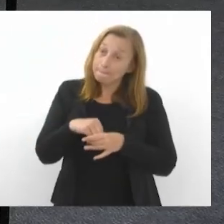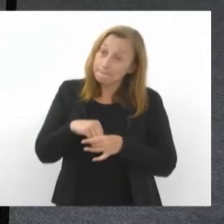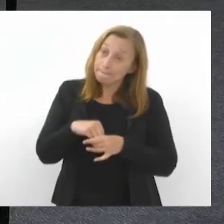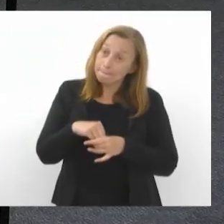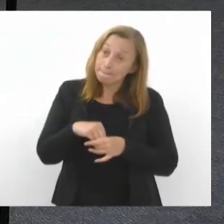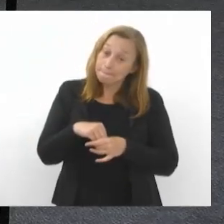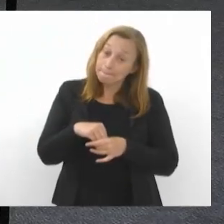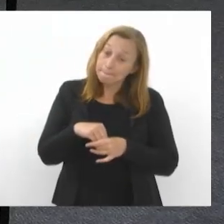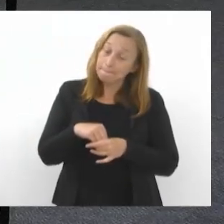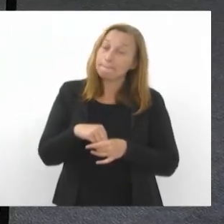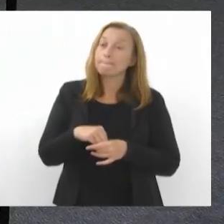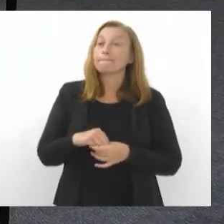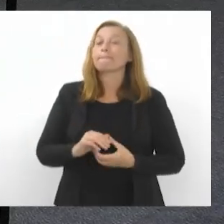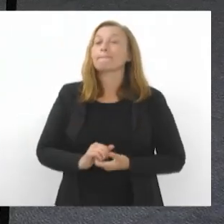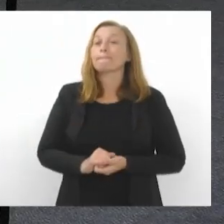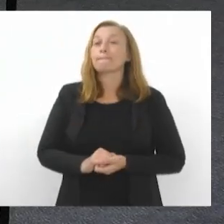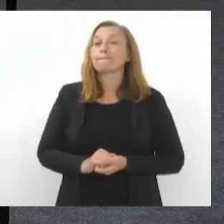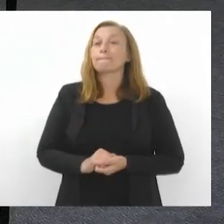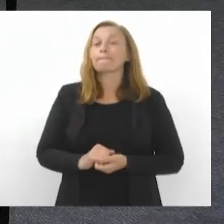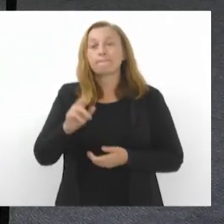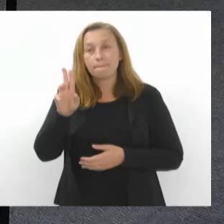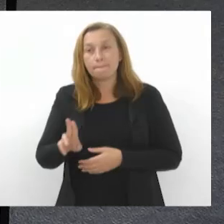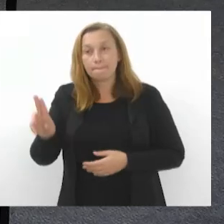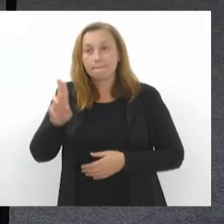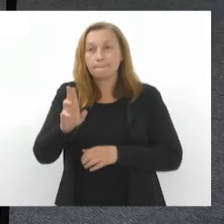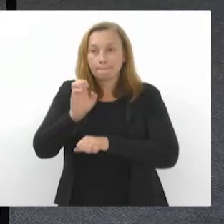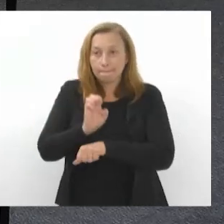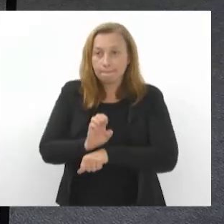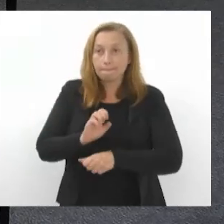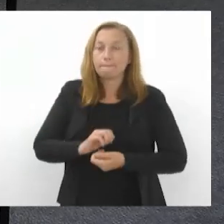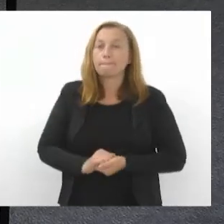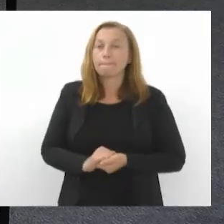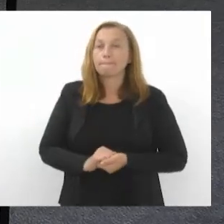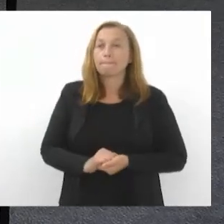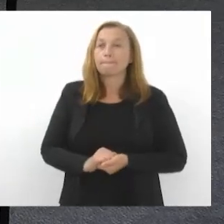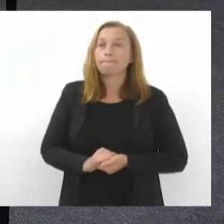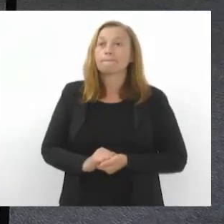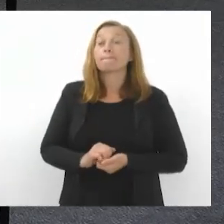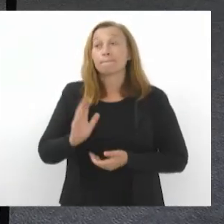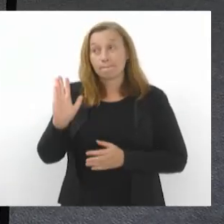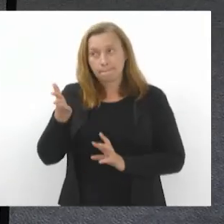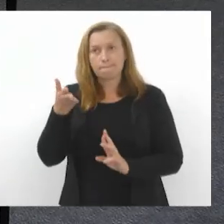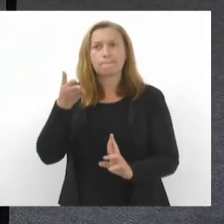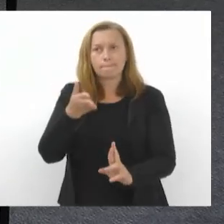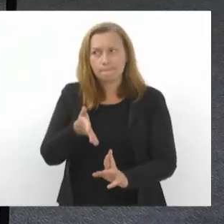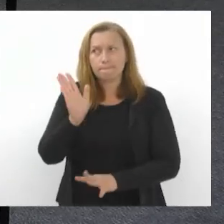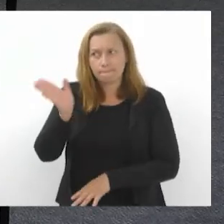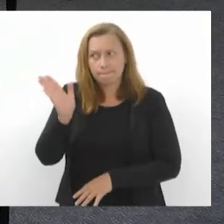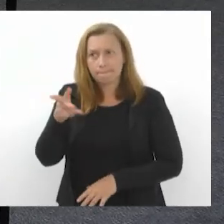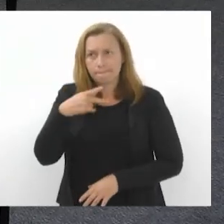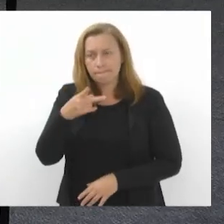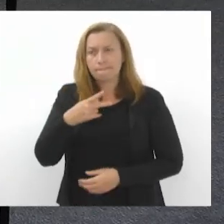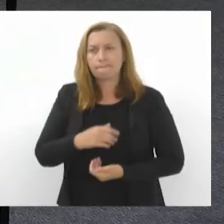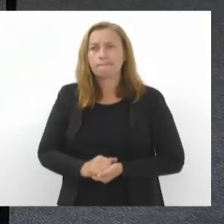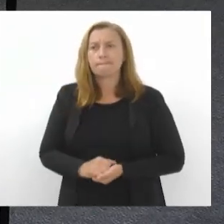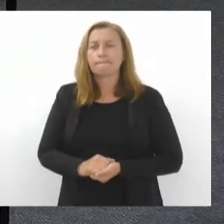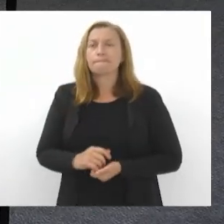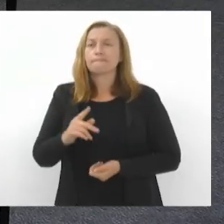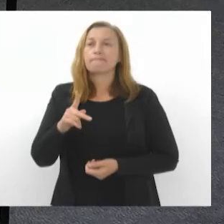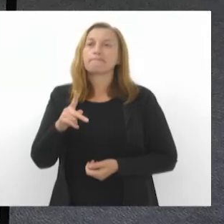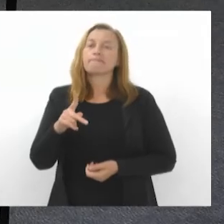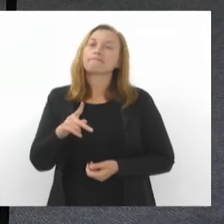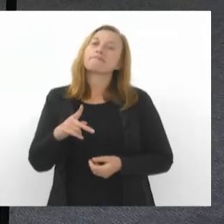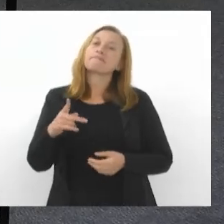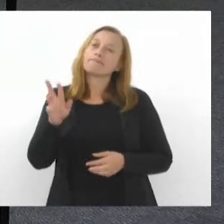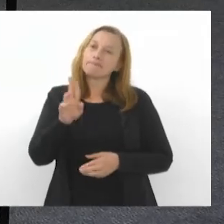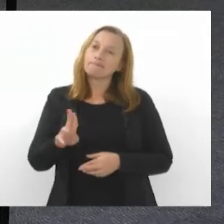as excepcionalidades as universidades estaduais. Eu já me referi. A Vossa Excelência falou disso, né? Justamente. Entrou as